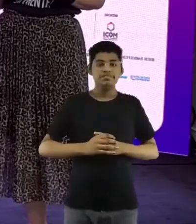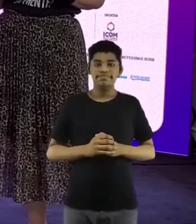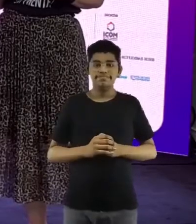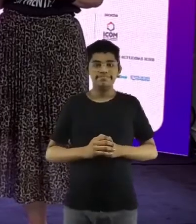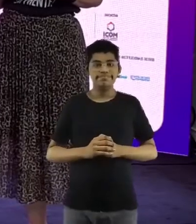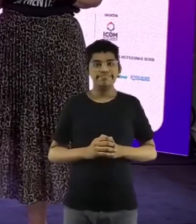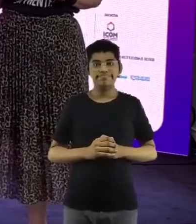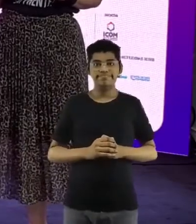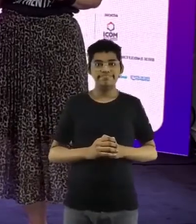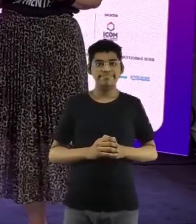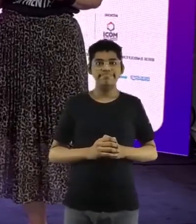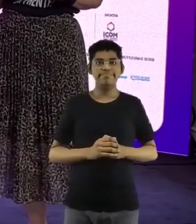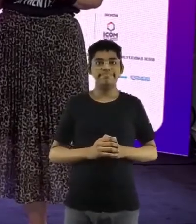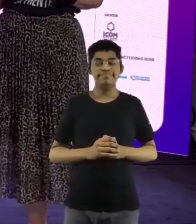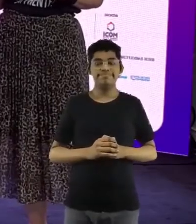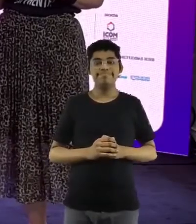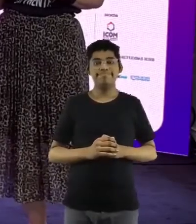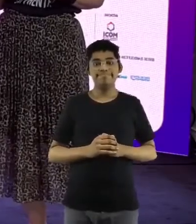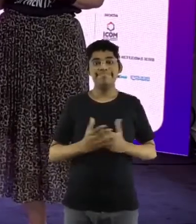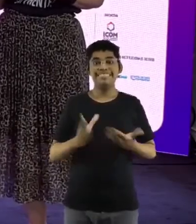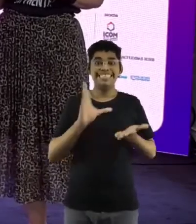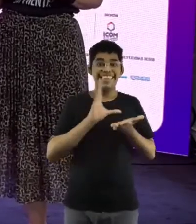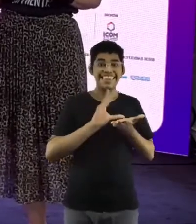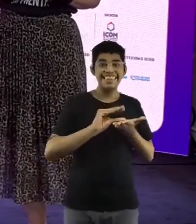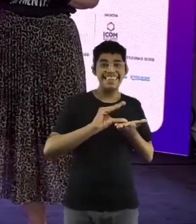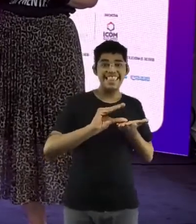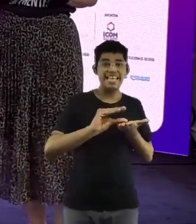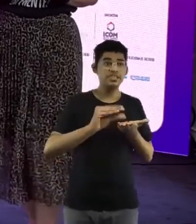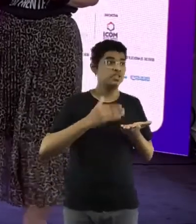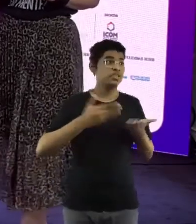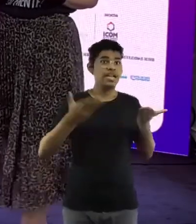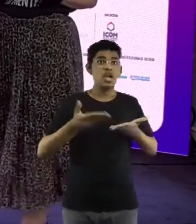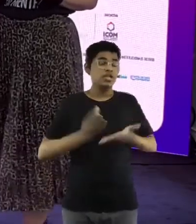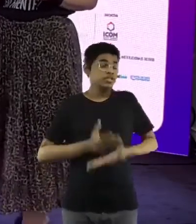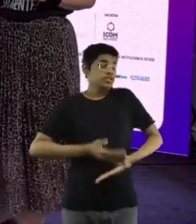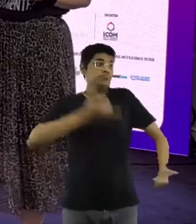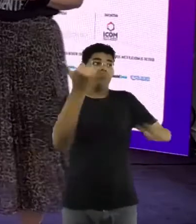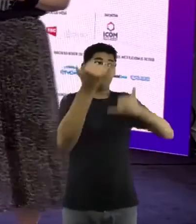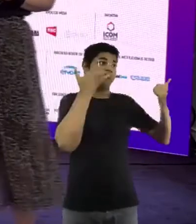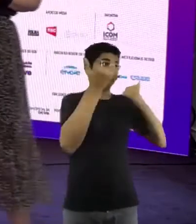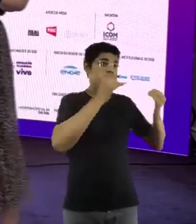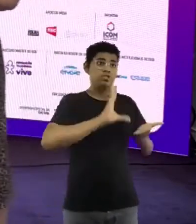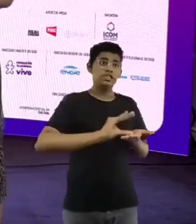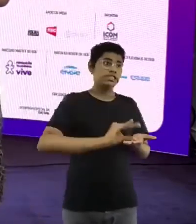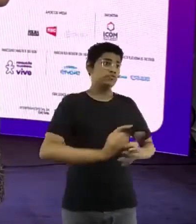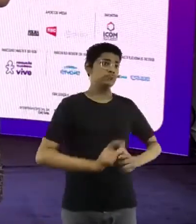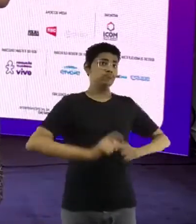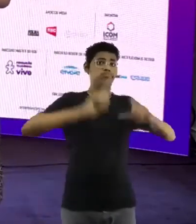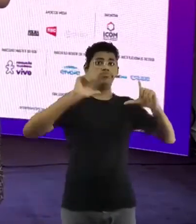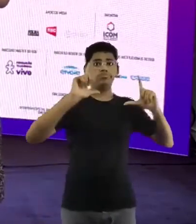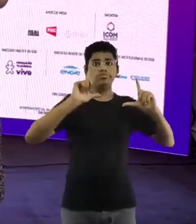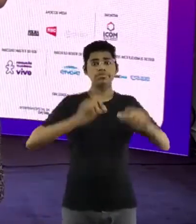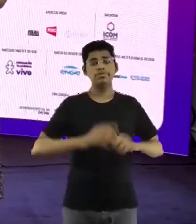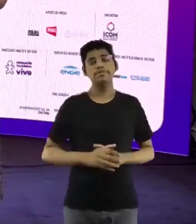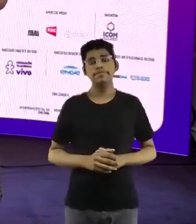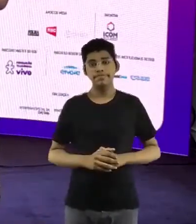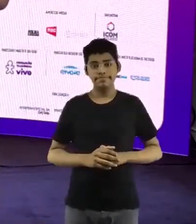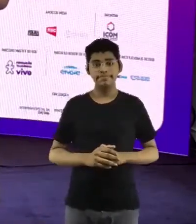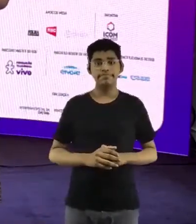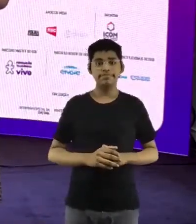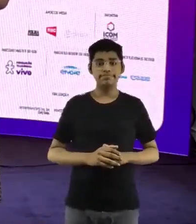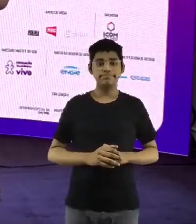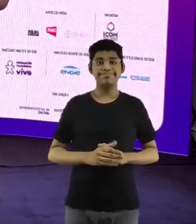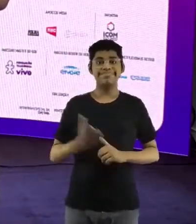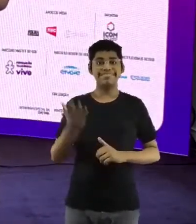VUCA. Se nós tínhamos dados, temos muito mais dados. Se estamos assoberbados de informação, estávamos em março, estamos 3,